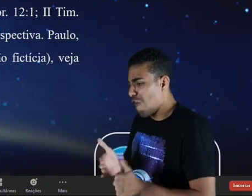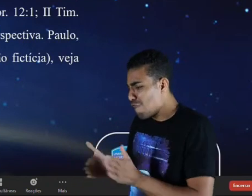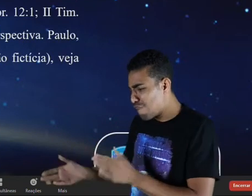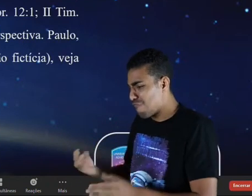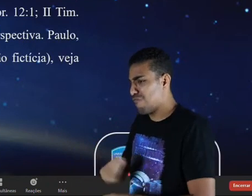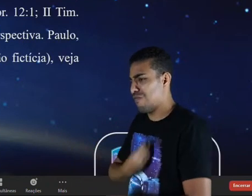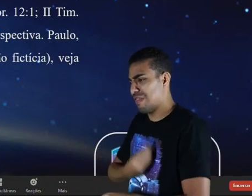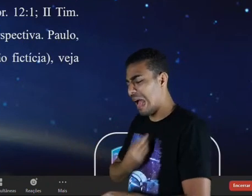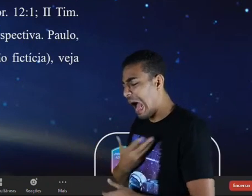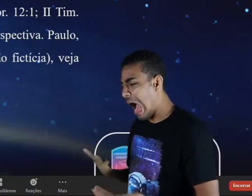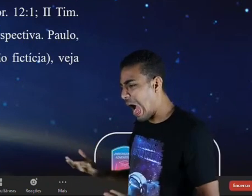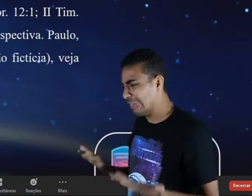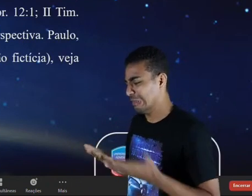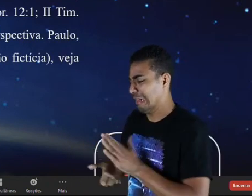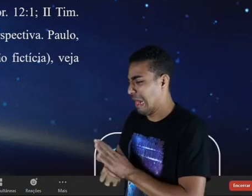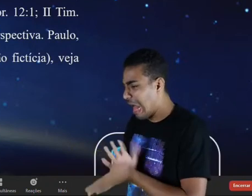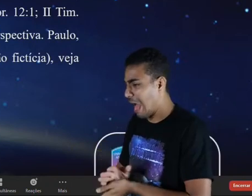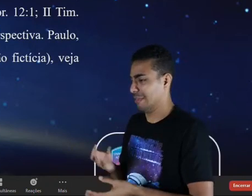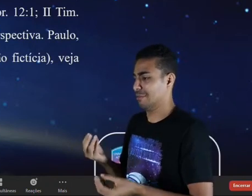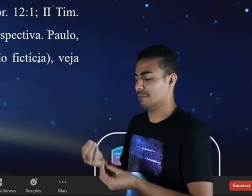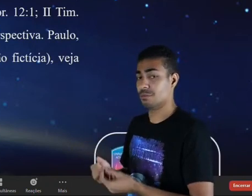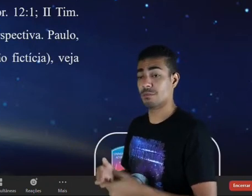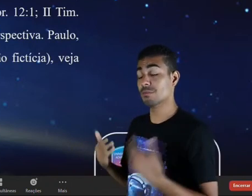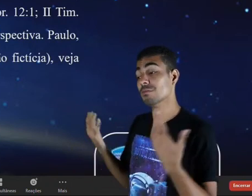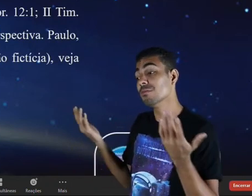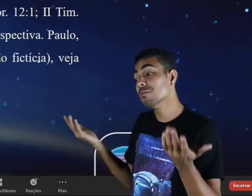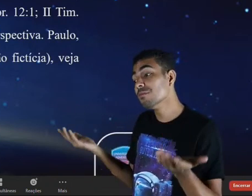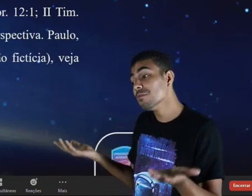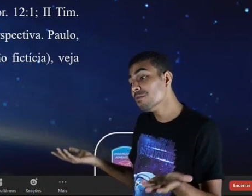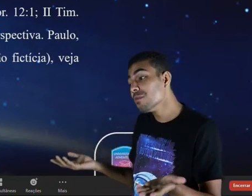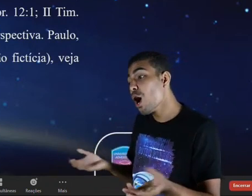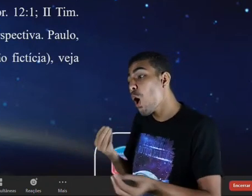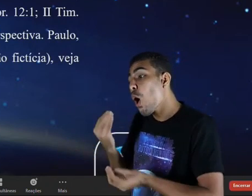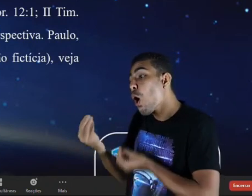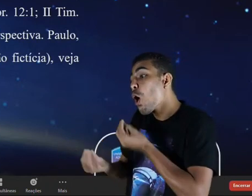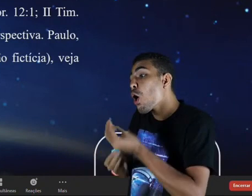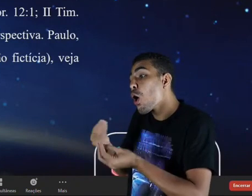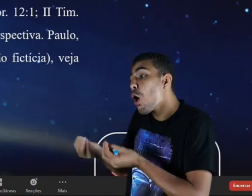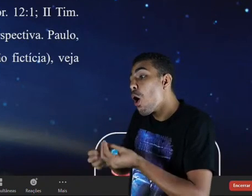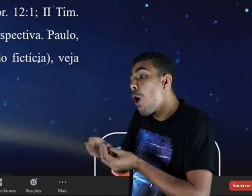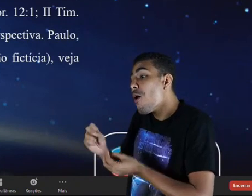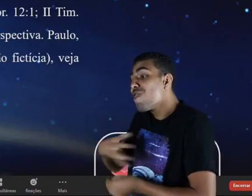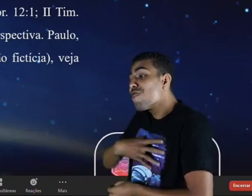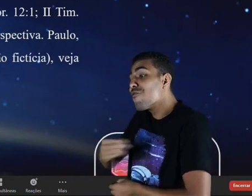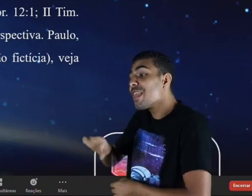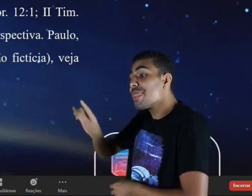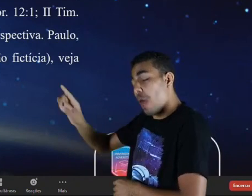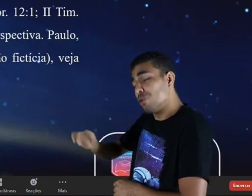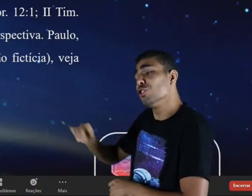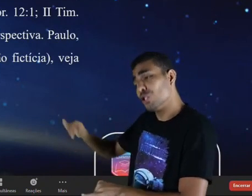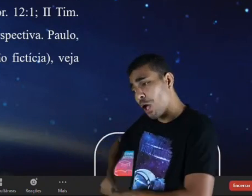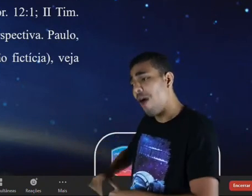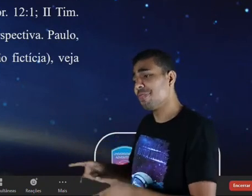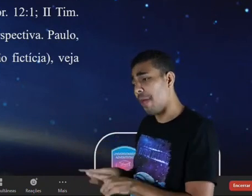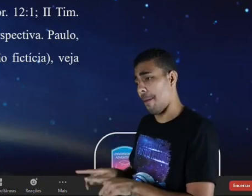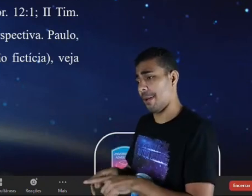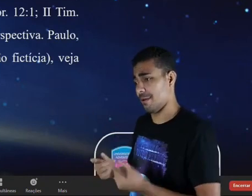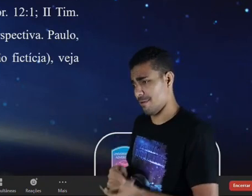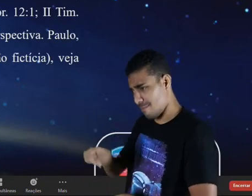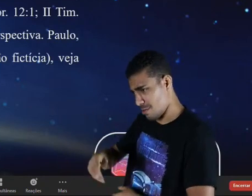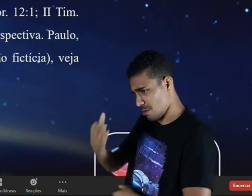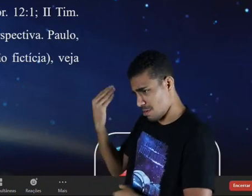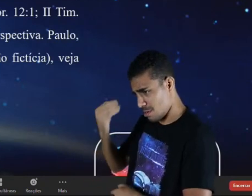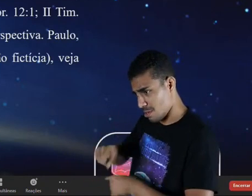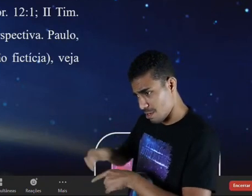Ora, como não passaria pelo que está passando se todos os filhos de Deus também sofrem? Você se esquece que muitas vezes também